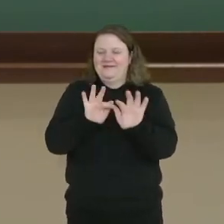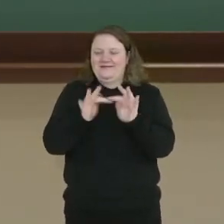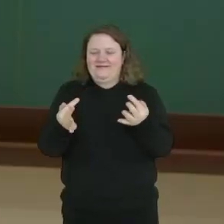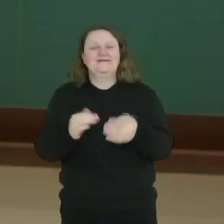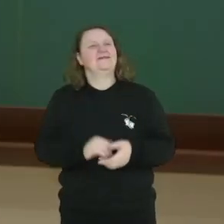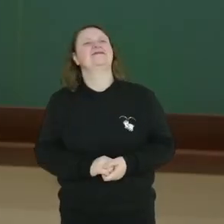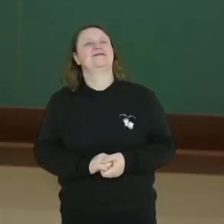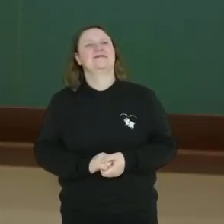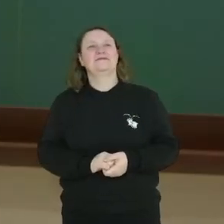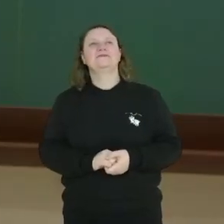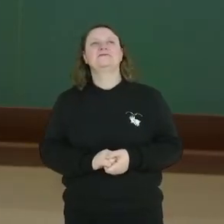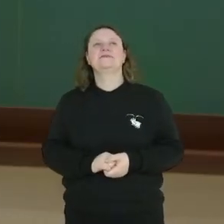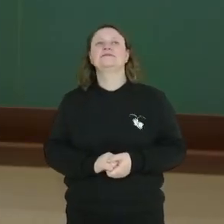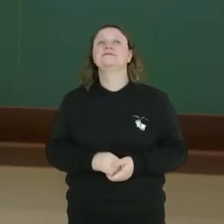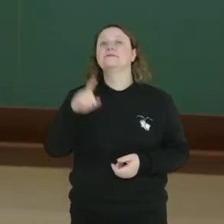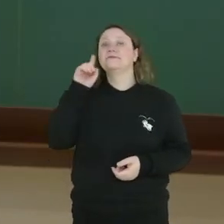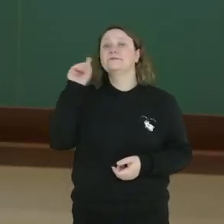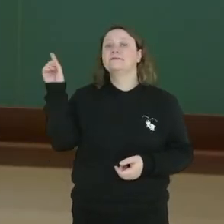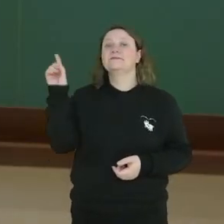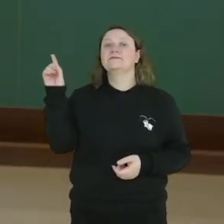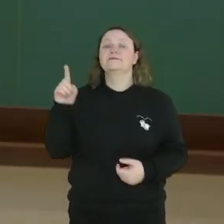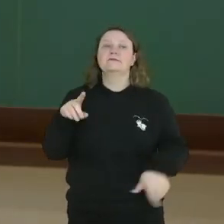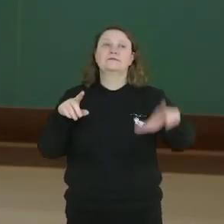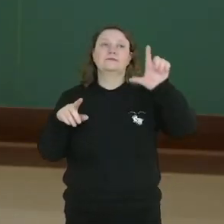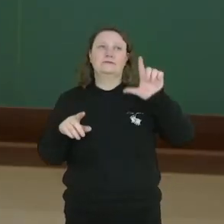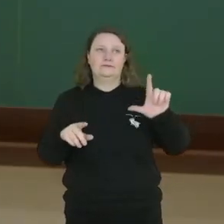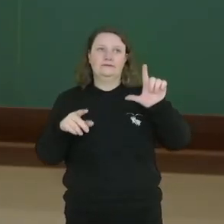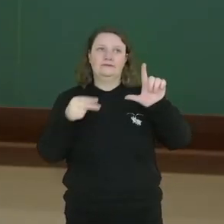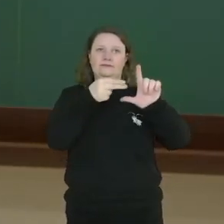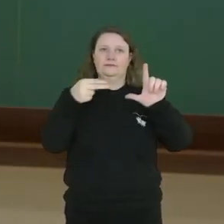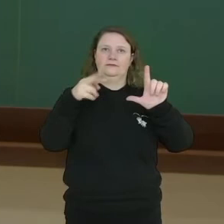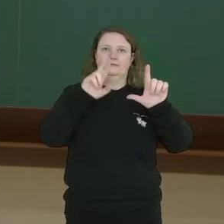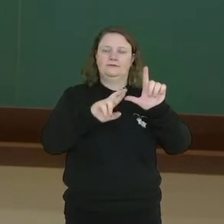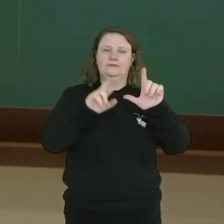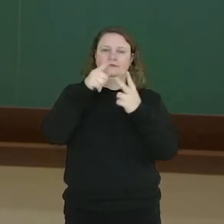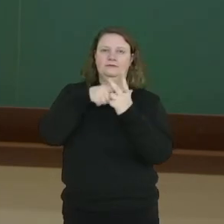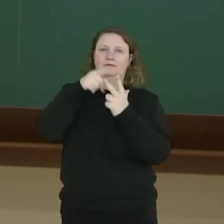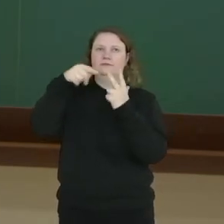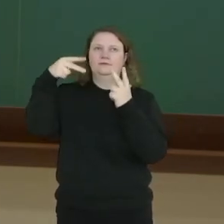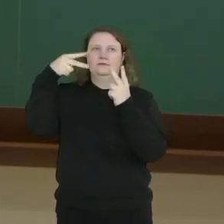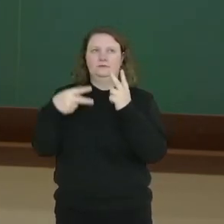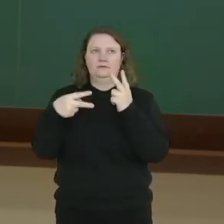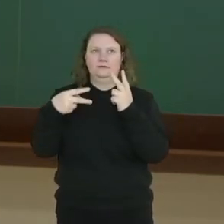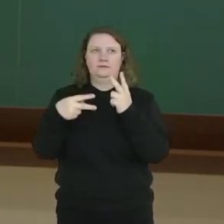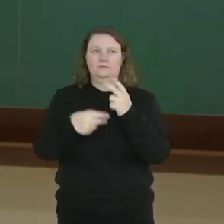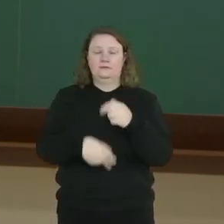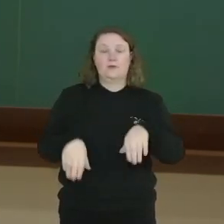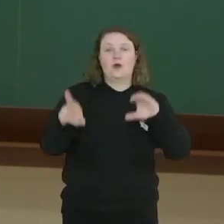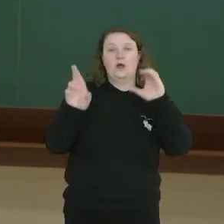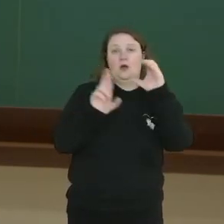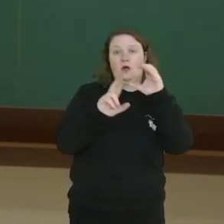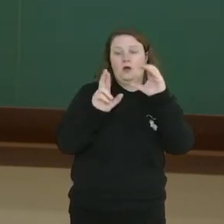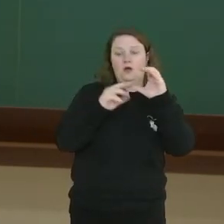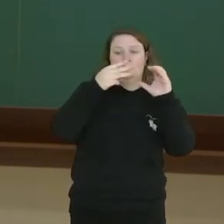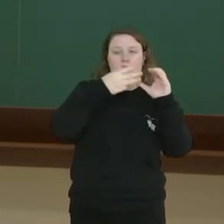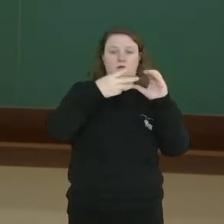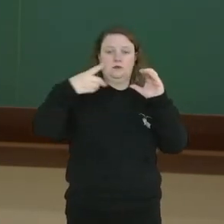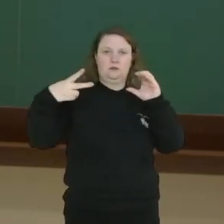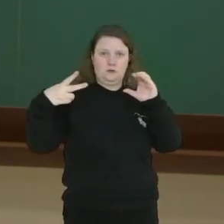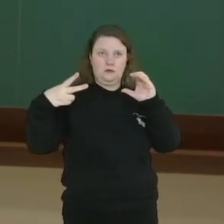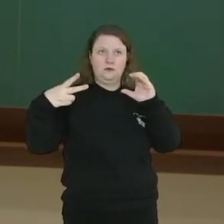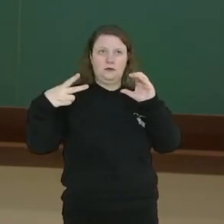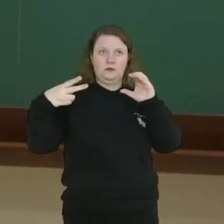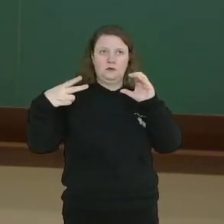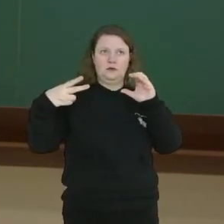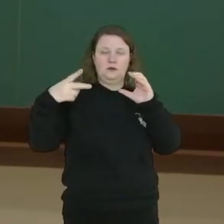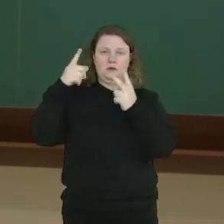simplesinho, tá bom? Então, ó, L é igual a raio raiz de 2. O raio é 32, então 32 vezes raiz de 2. Se